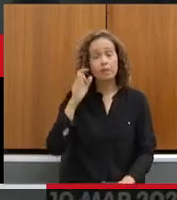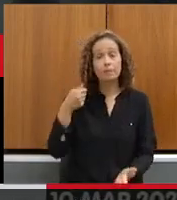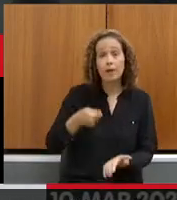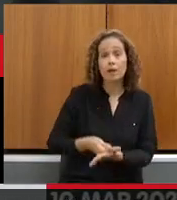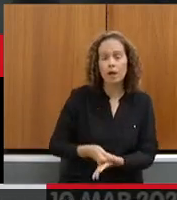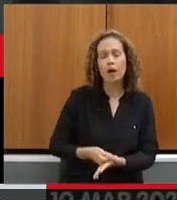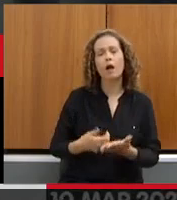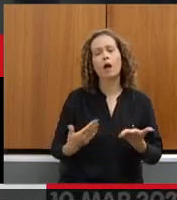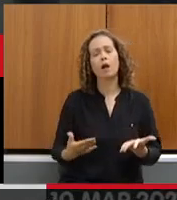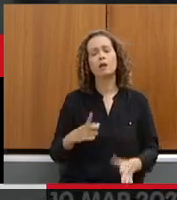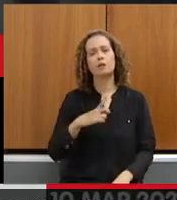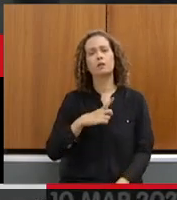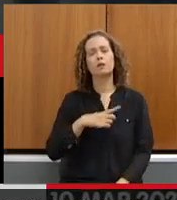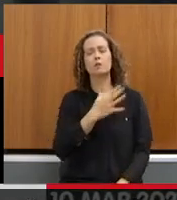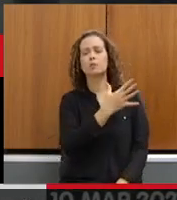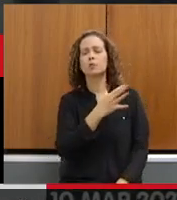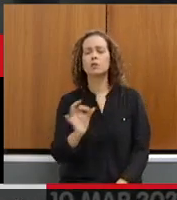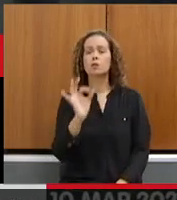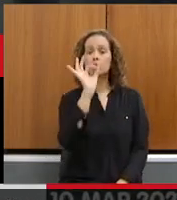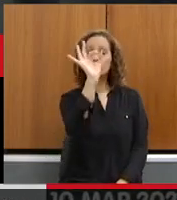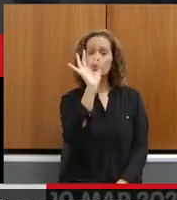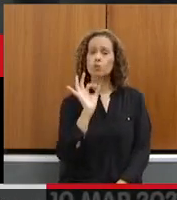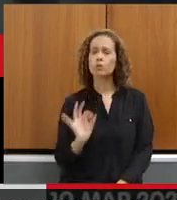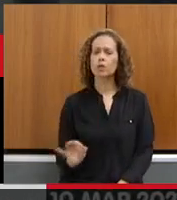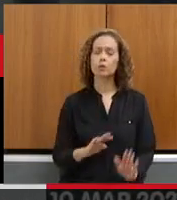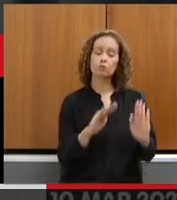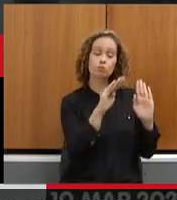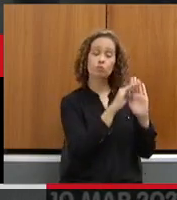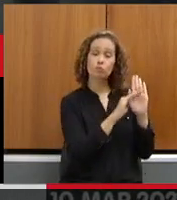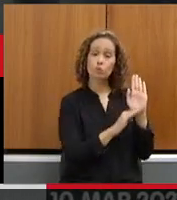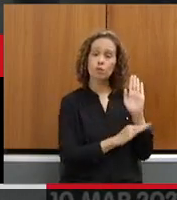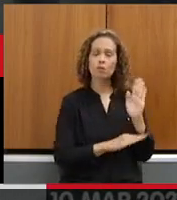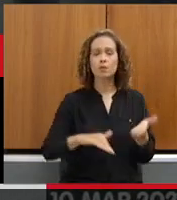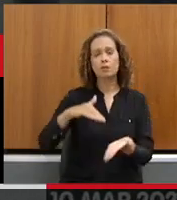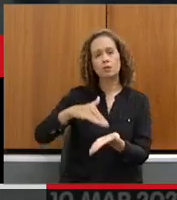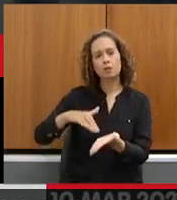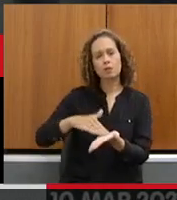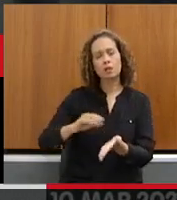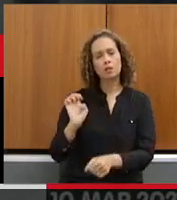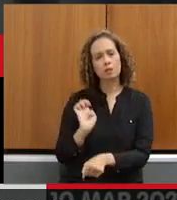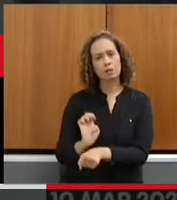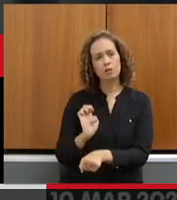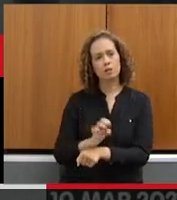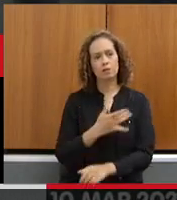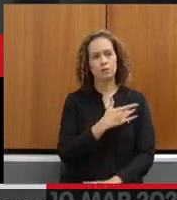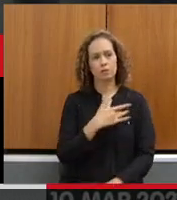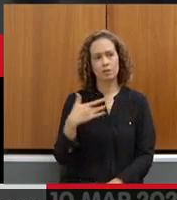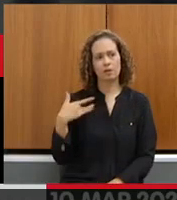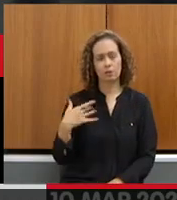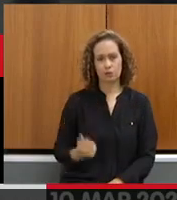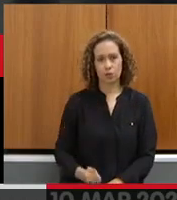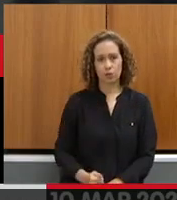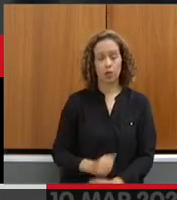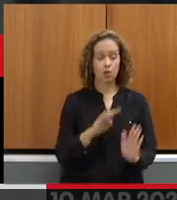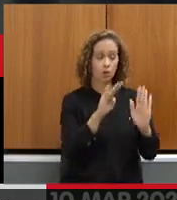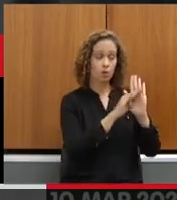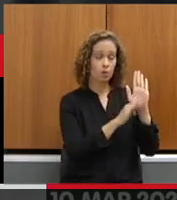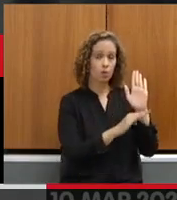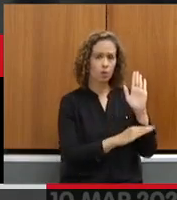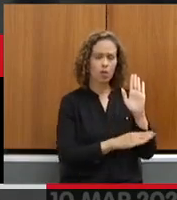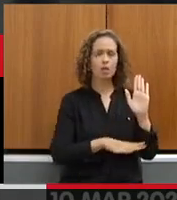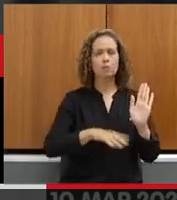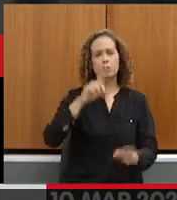vamos ter a retomada de 100 porcento dos programas da Secretaria Estadual de Saúde desde programa do